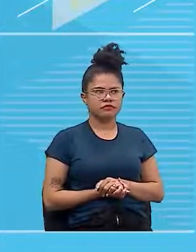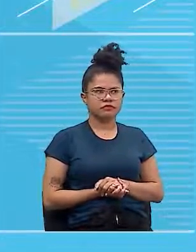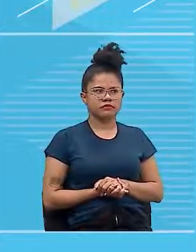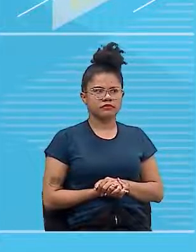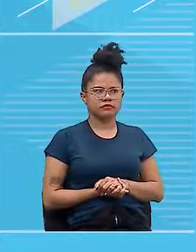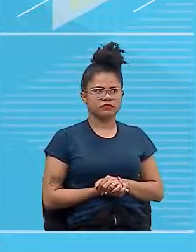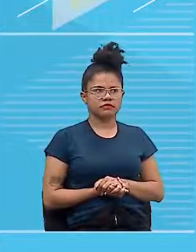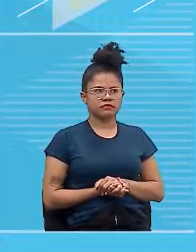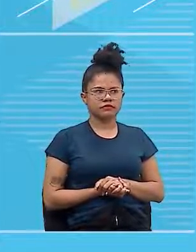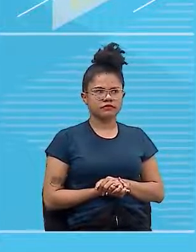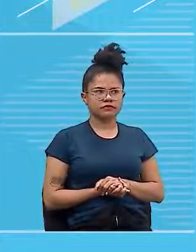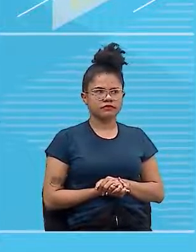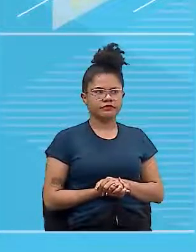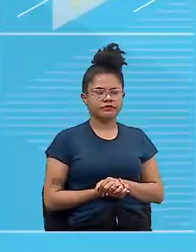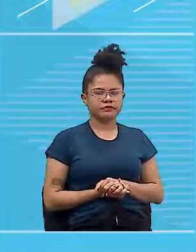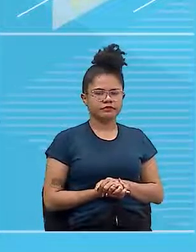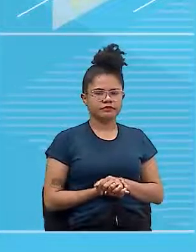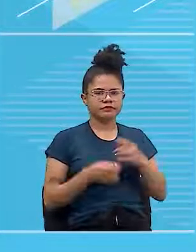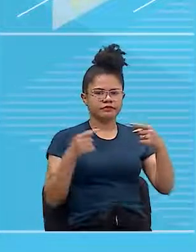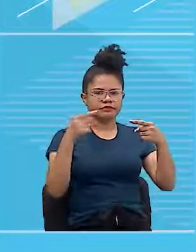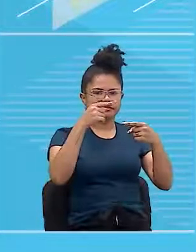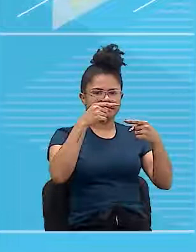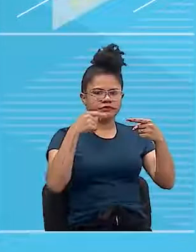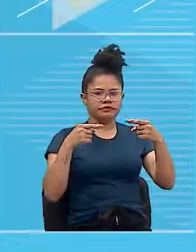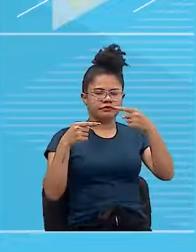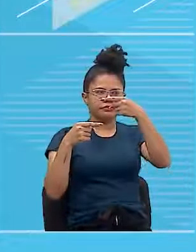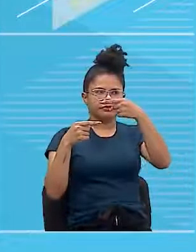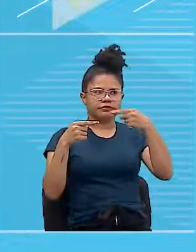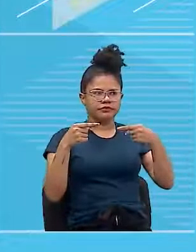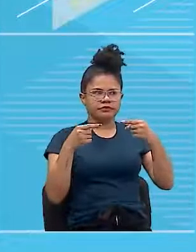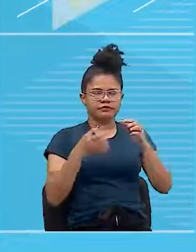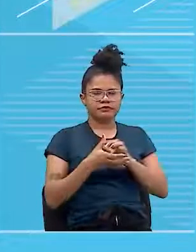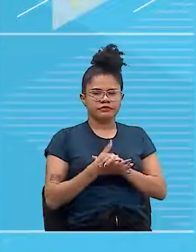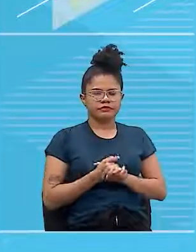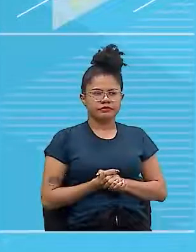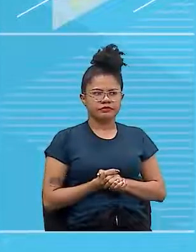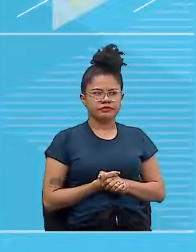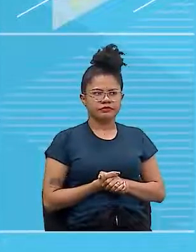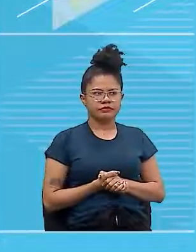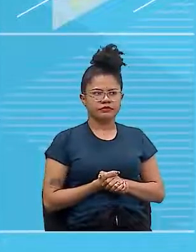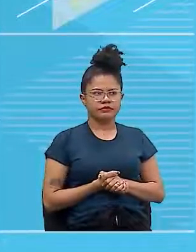meios pelos extremos sem Z